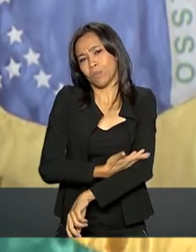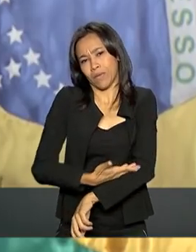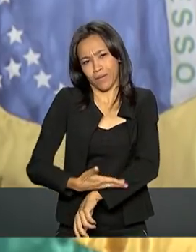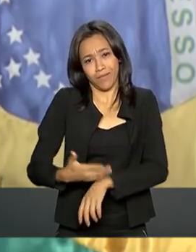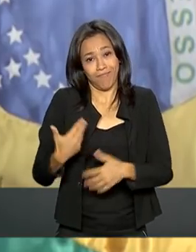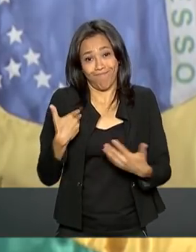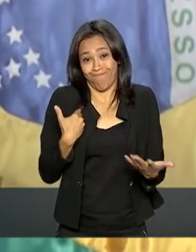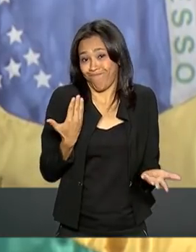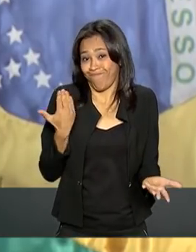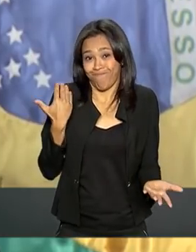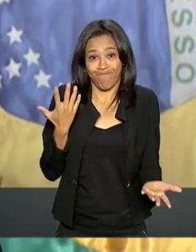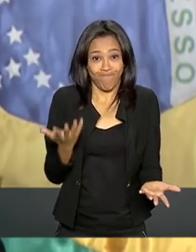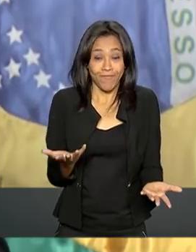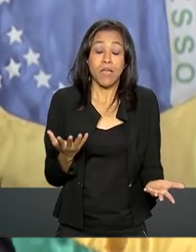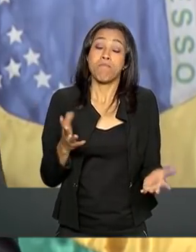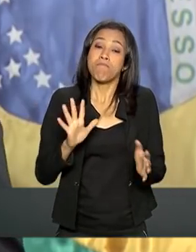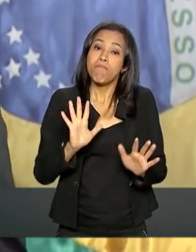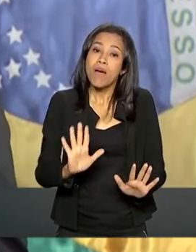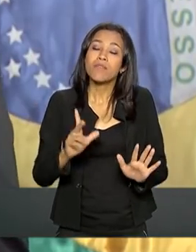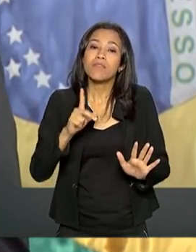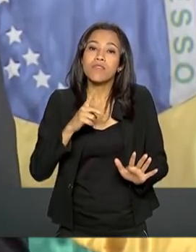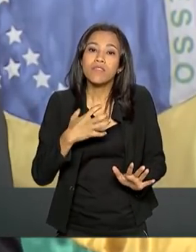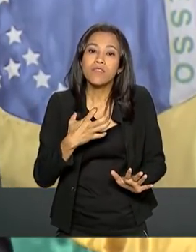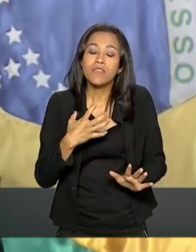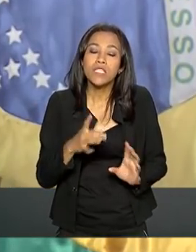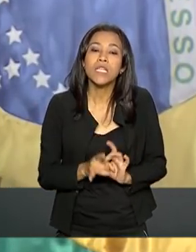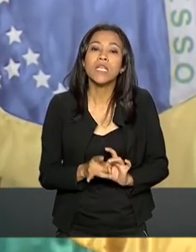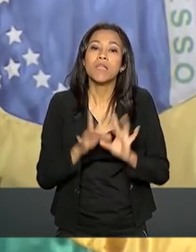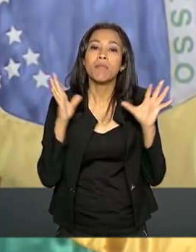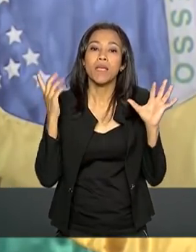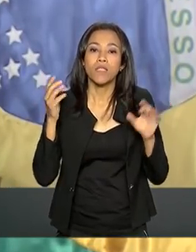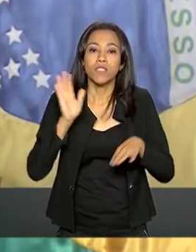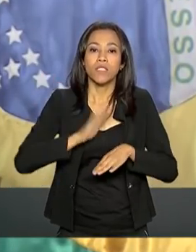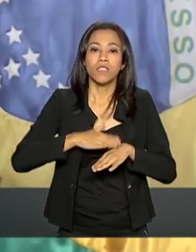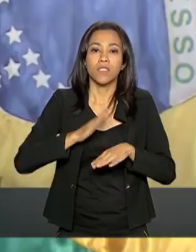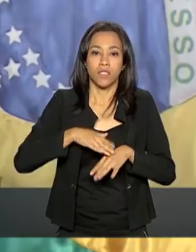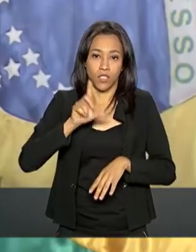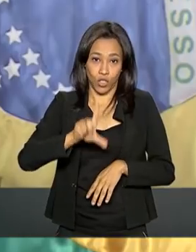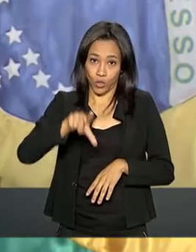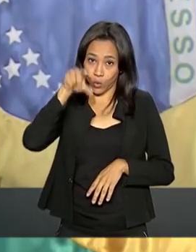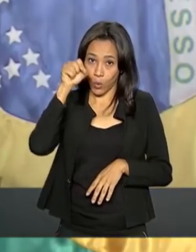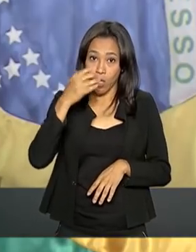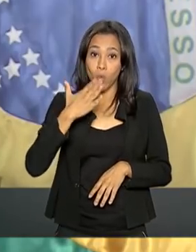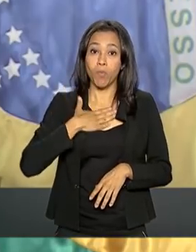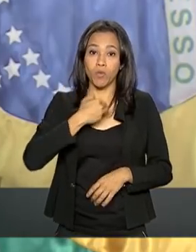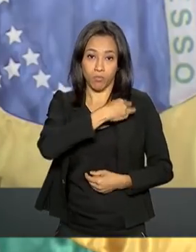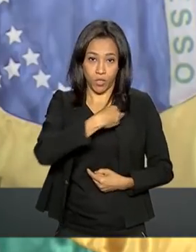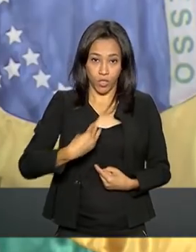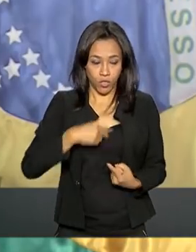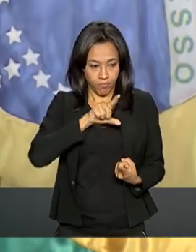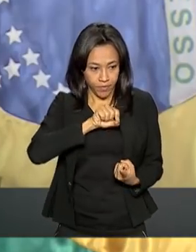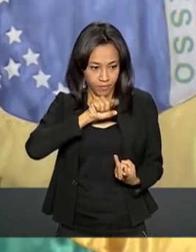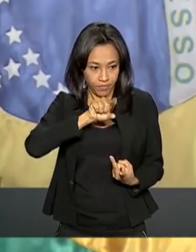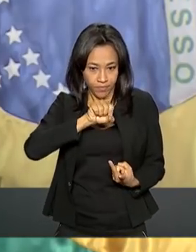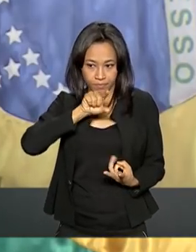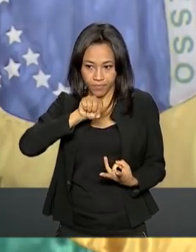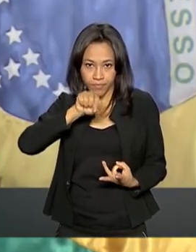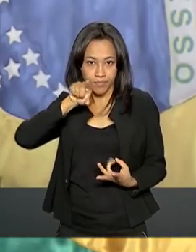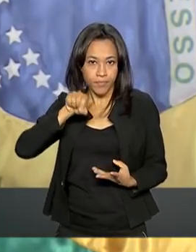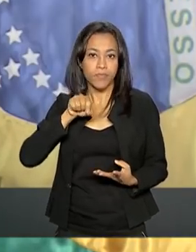conviver, mas como tive a liberdade de escolher os meus ministros pelo